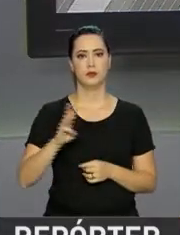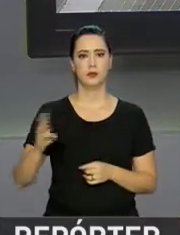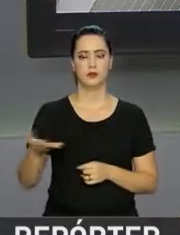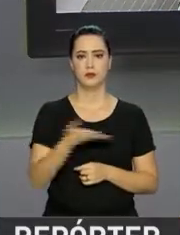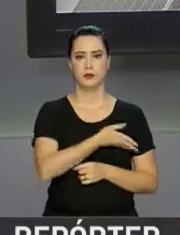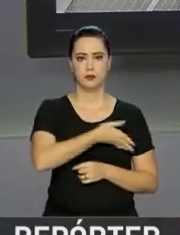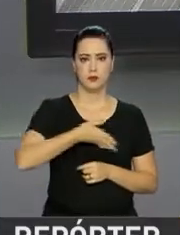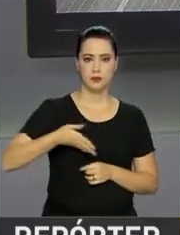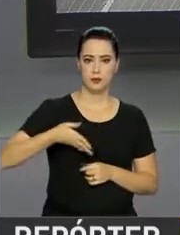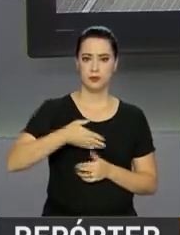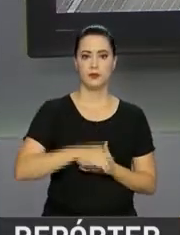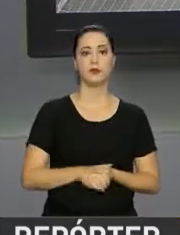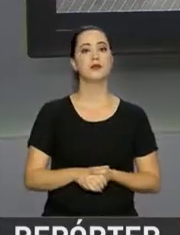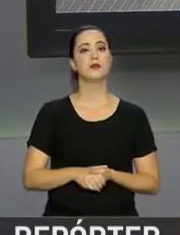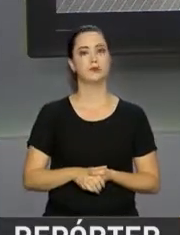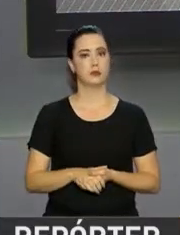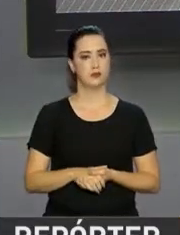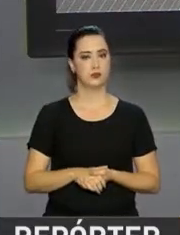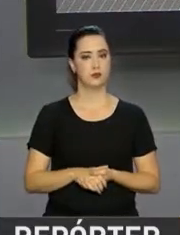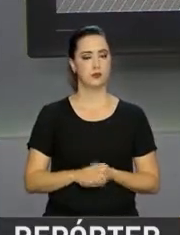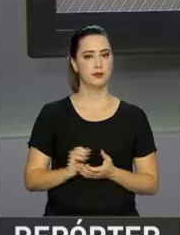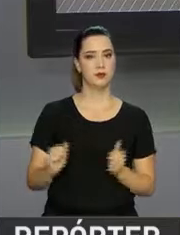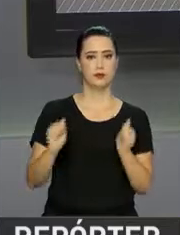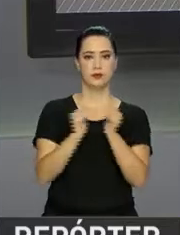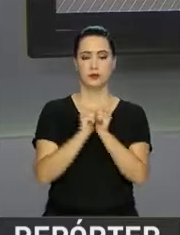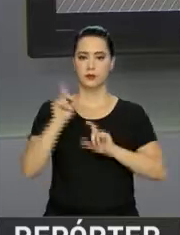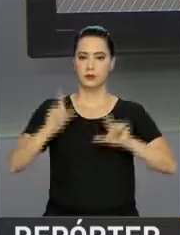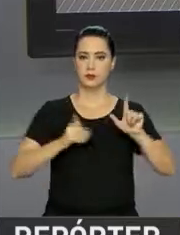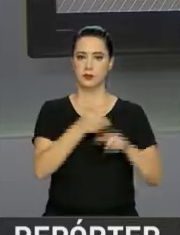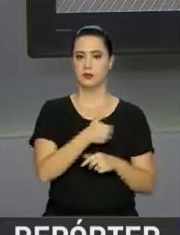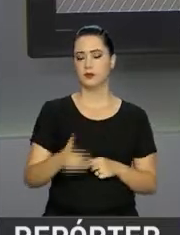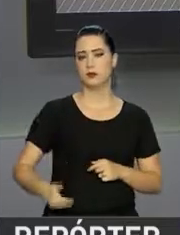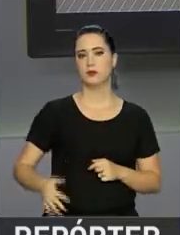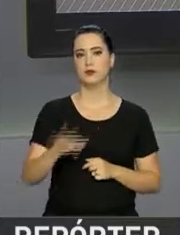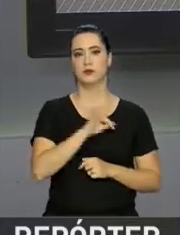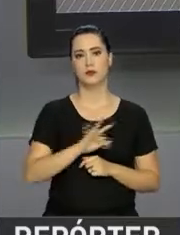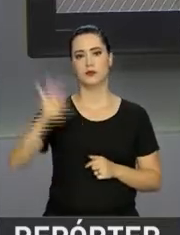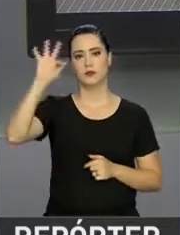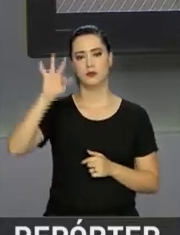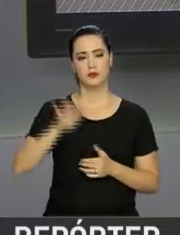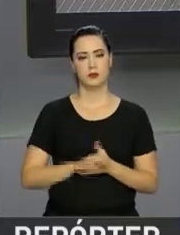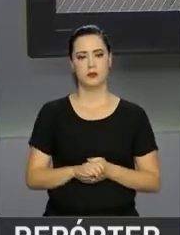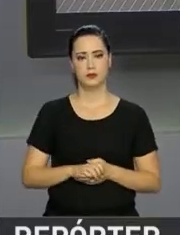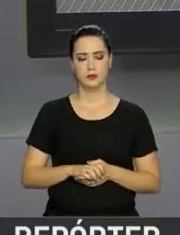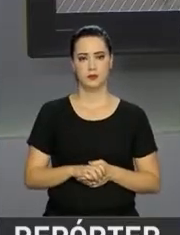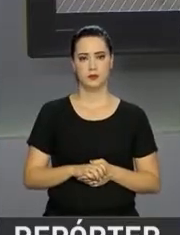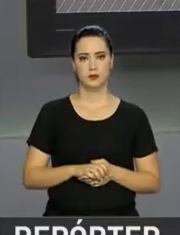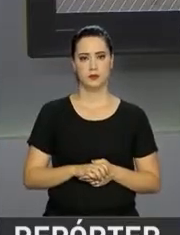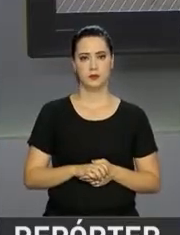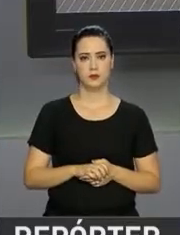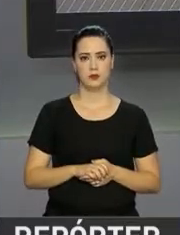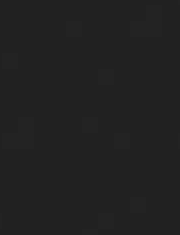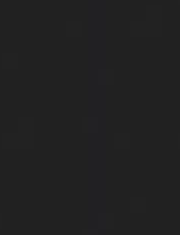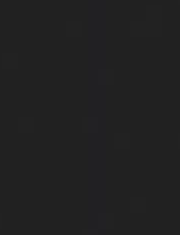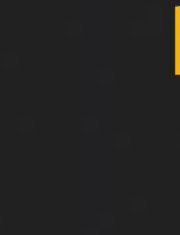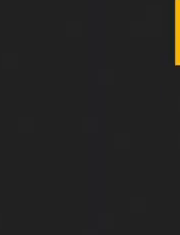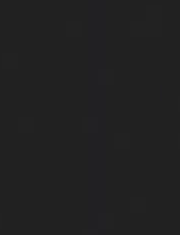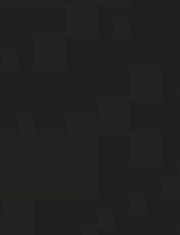também está na página da nbr na internet continue com a gente na nbr a tv do governo federal